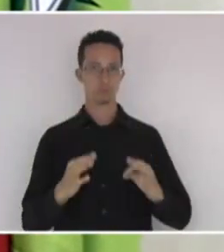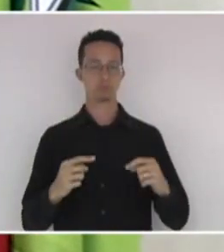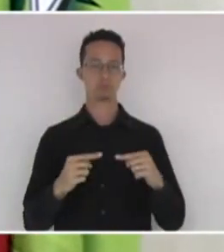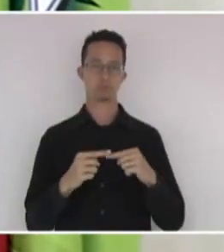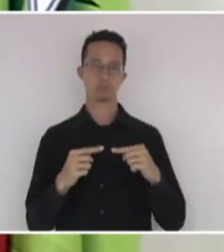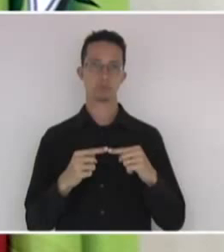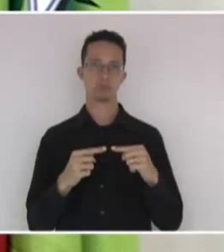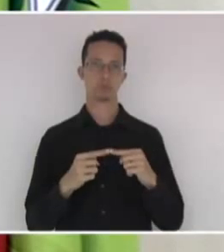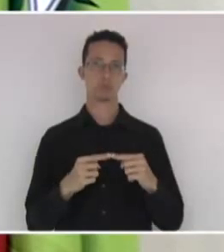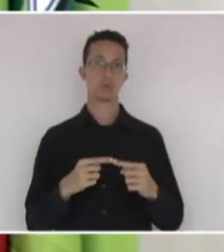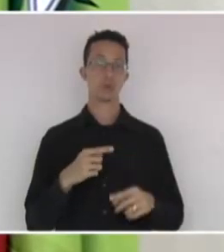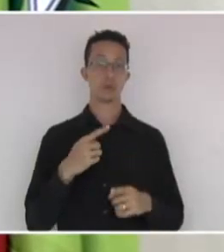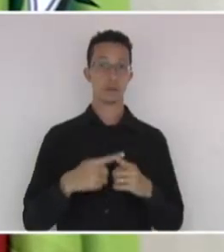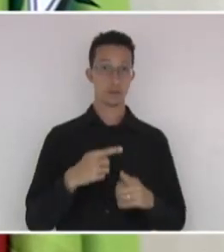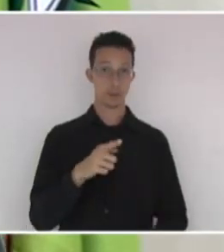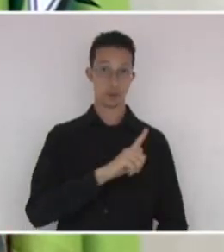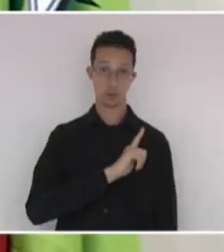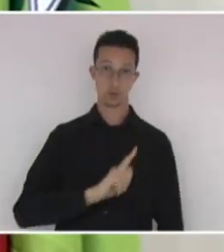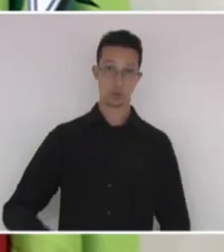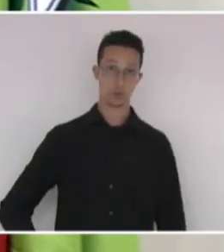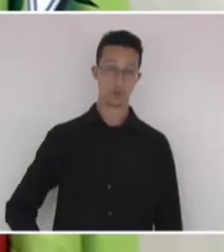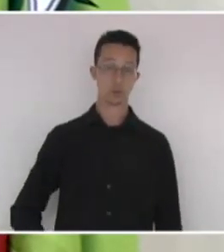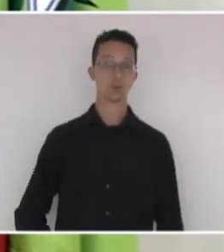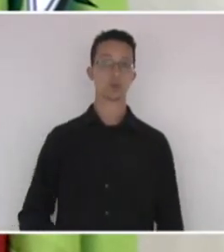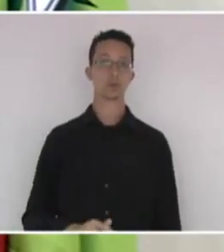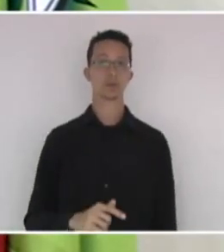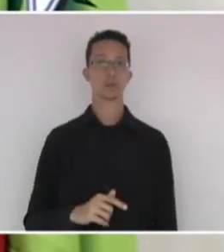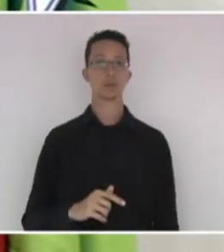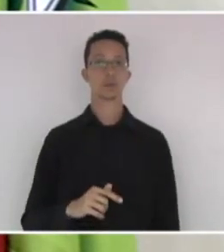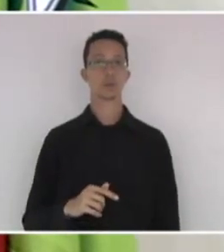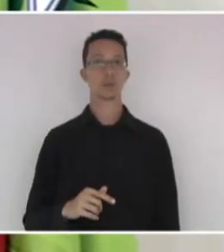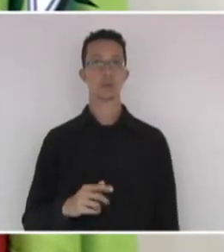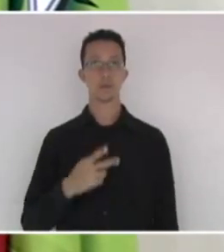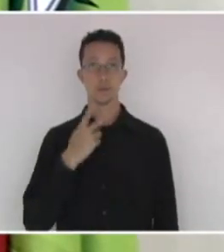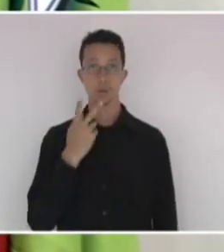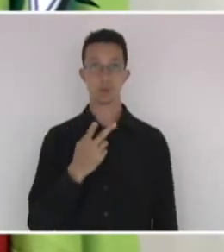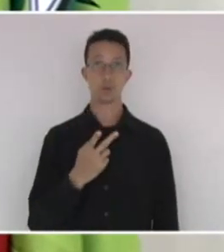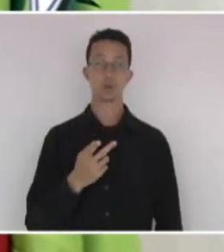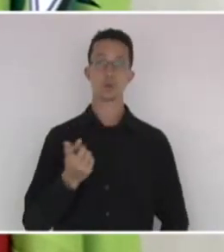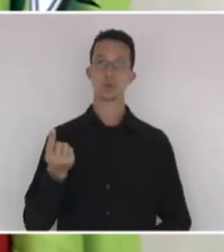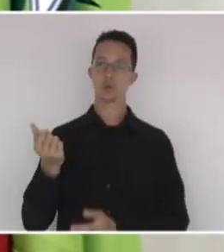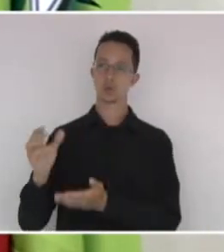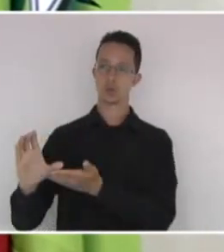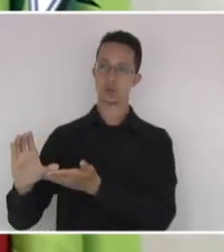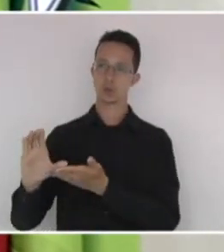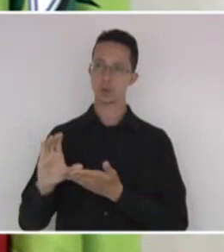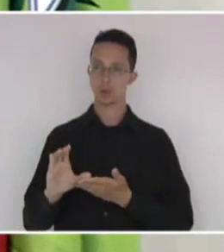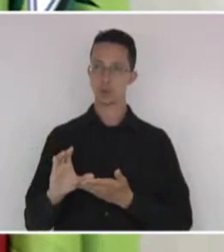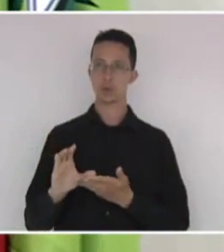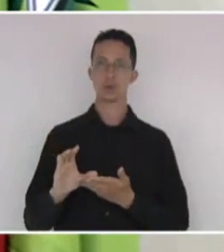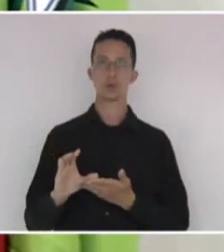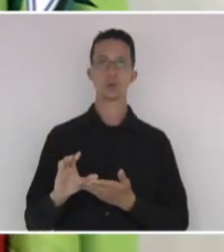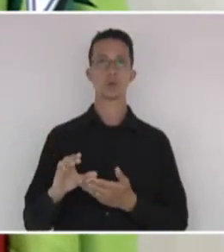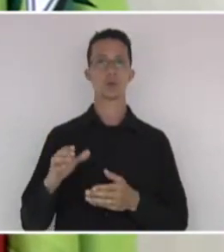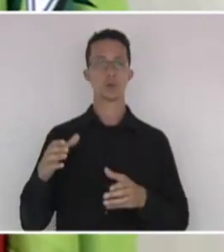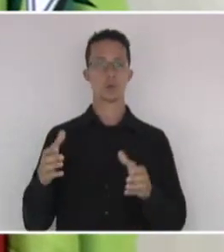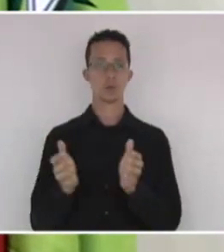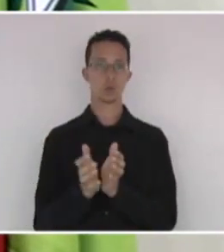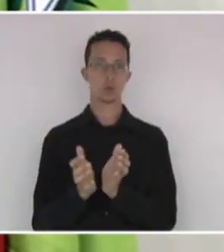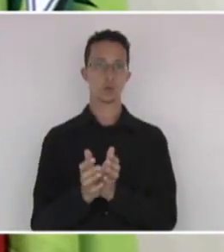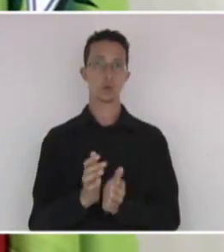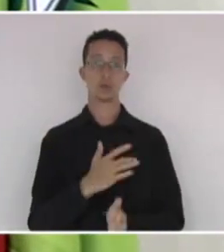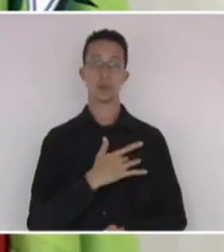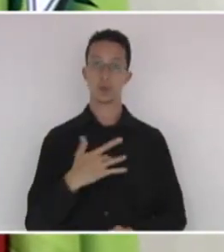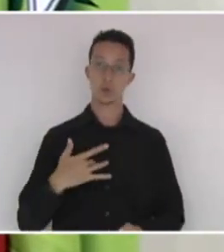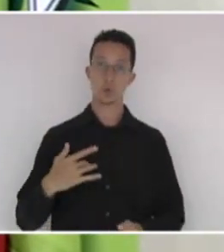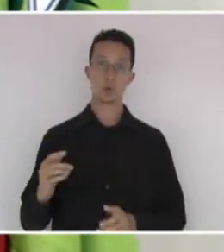esse recurso que vinha do Fundo Social passava pela Secretaria de Saúde, ia para a FAPESC, a Fundação de Amparo e Pesquisa do Estado de Santa Catarina,